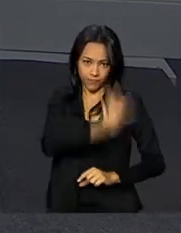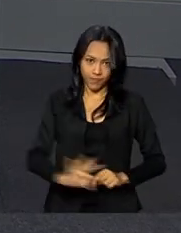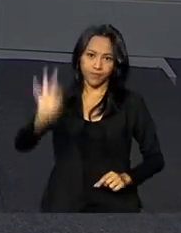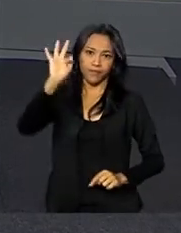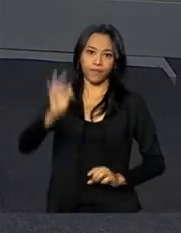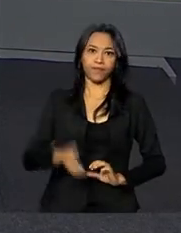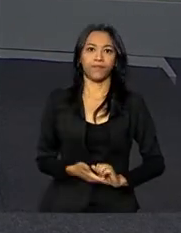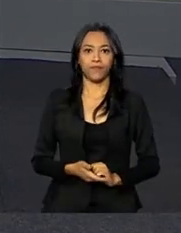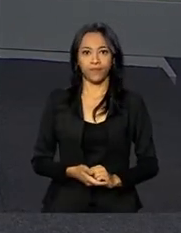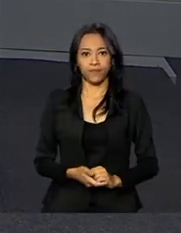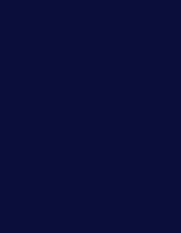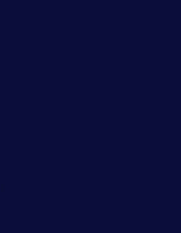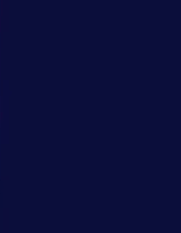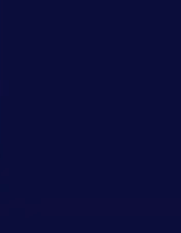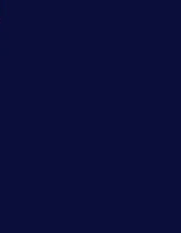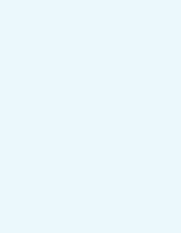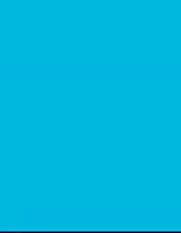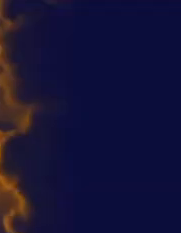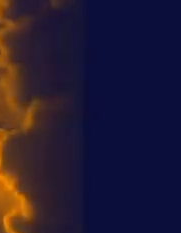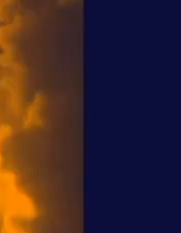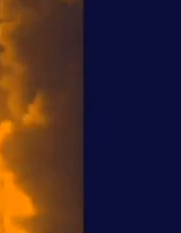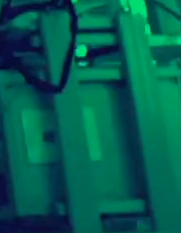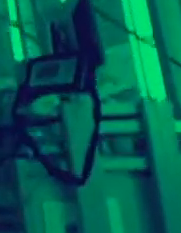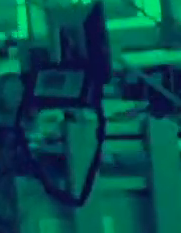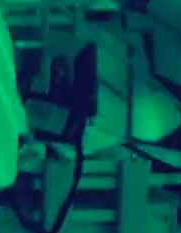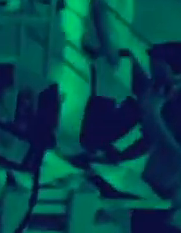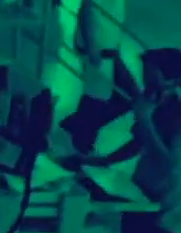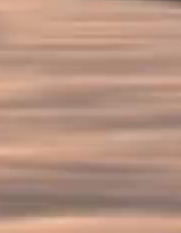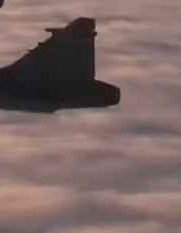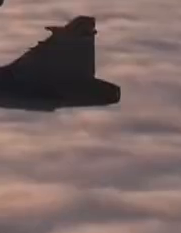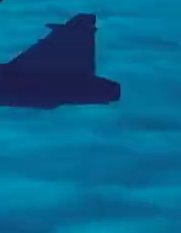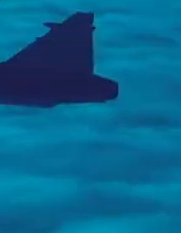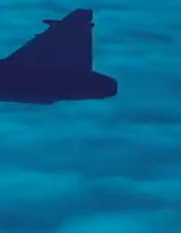Governo Federal. Tchau. Tchau.